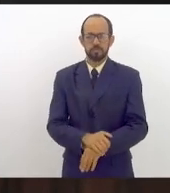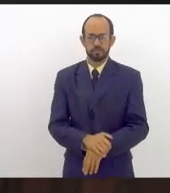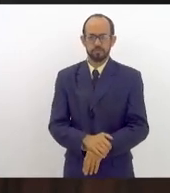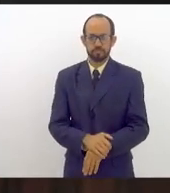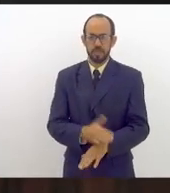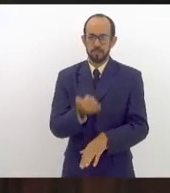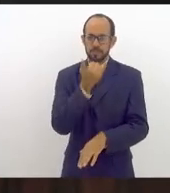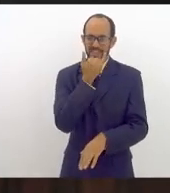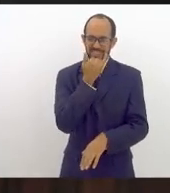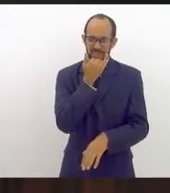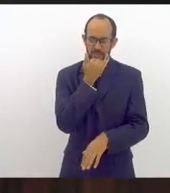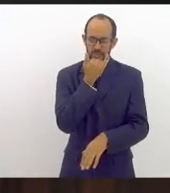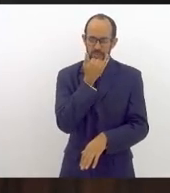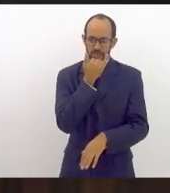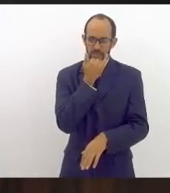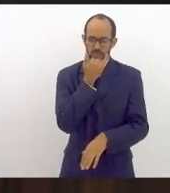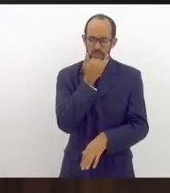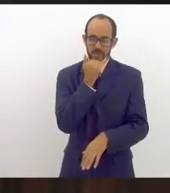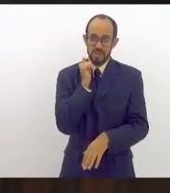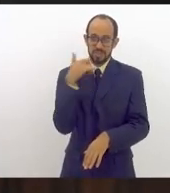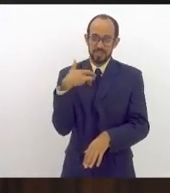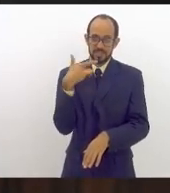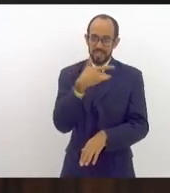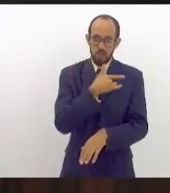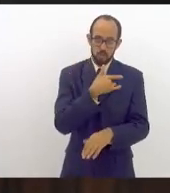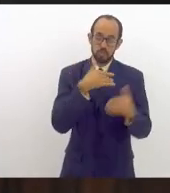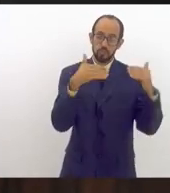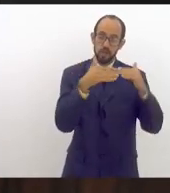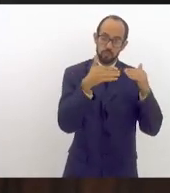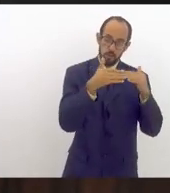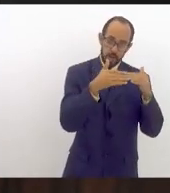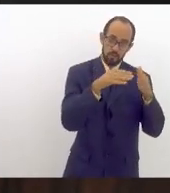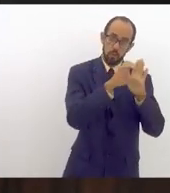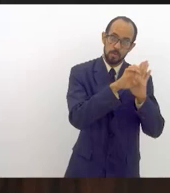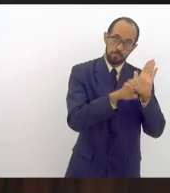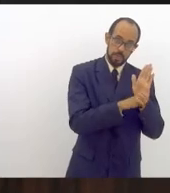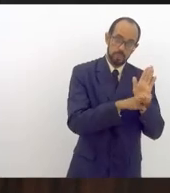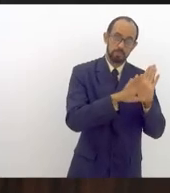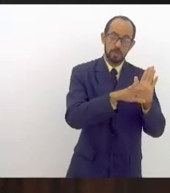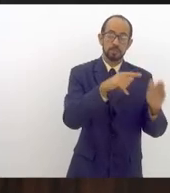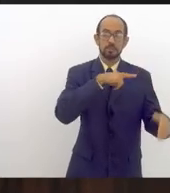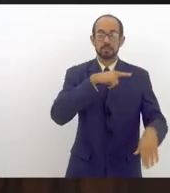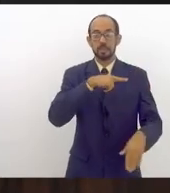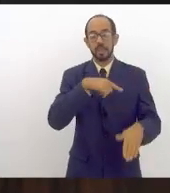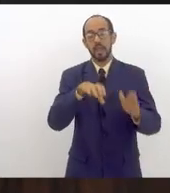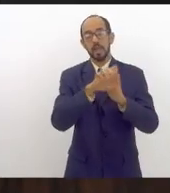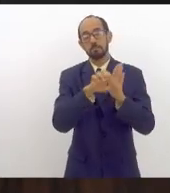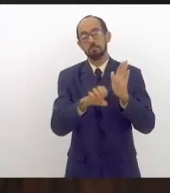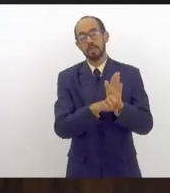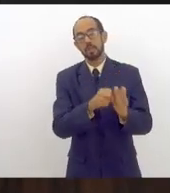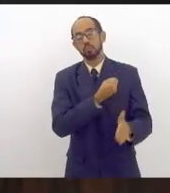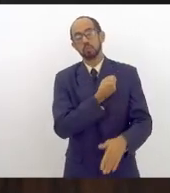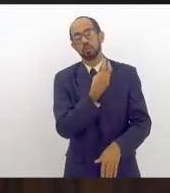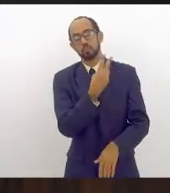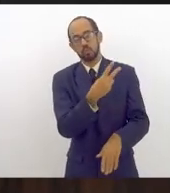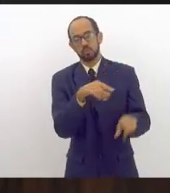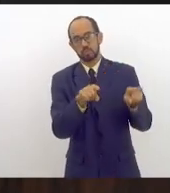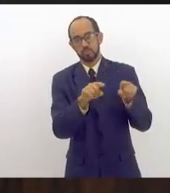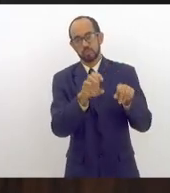Perdão. Saúde, favorável com emendas e com a emenda número 2 da CCJ. De